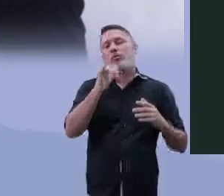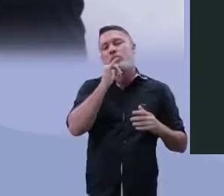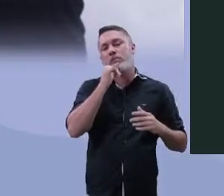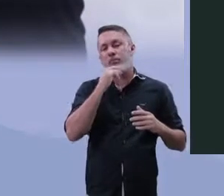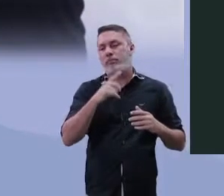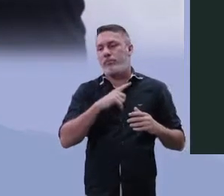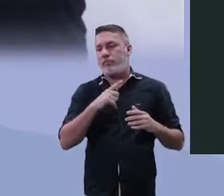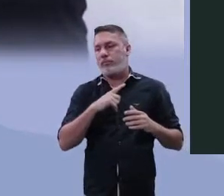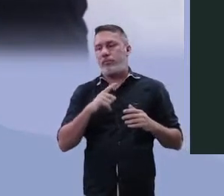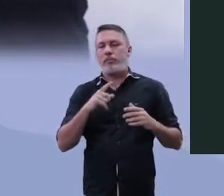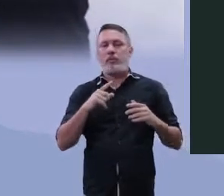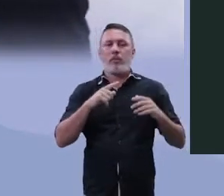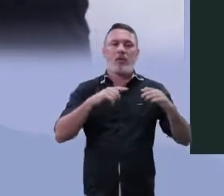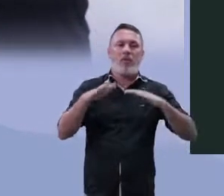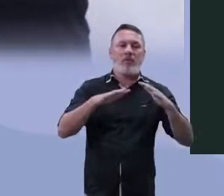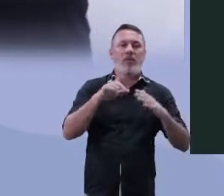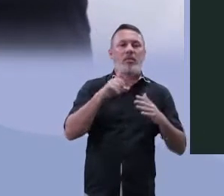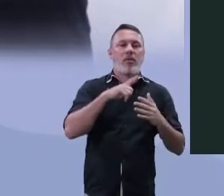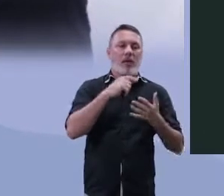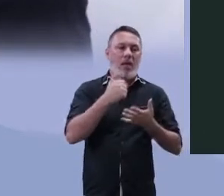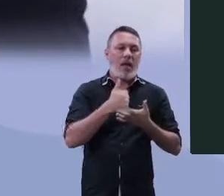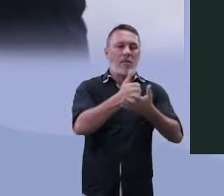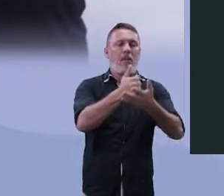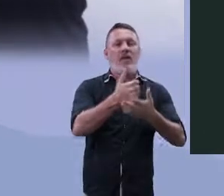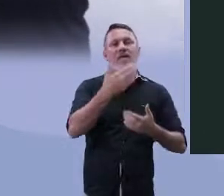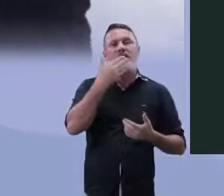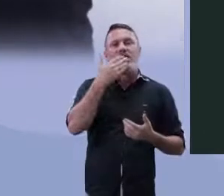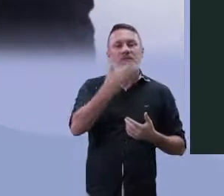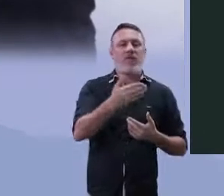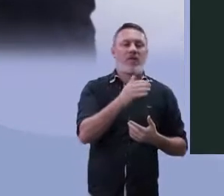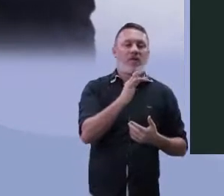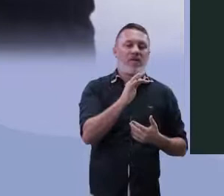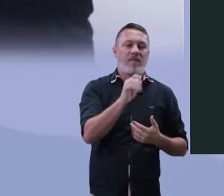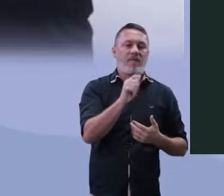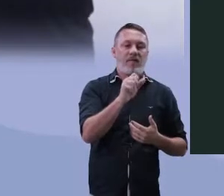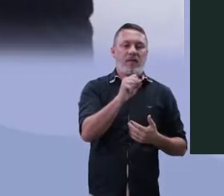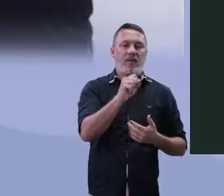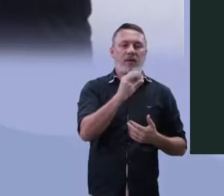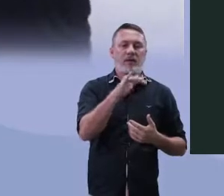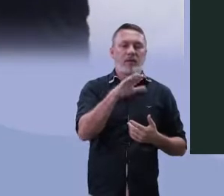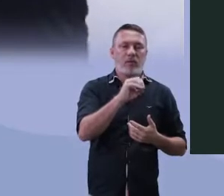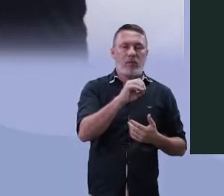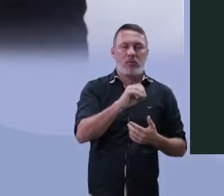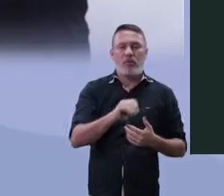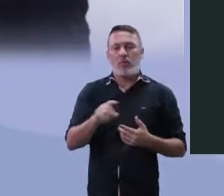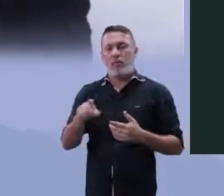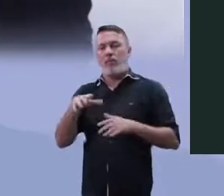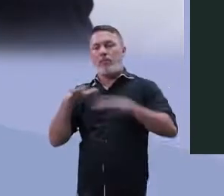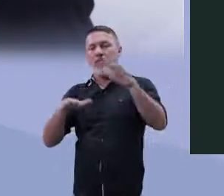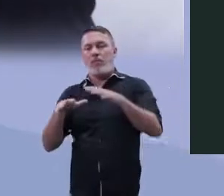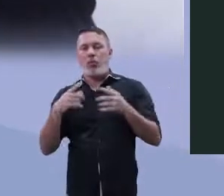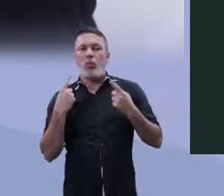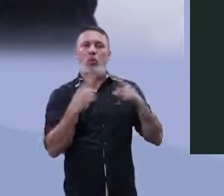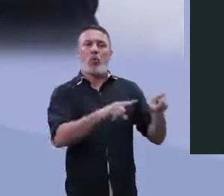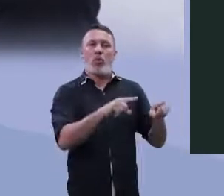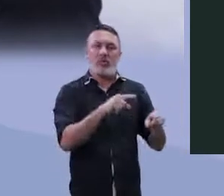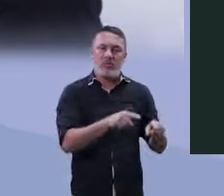o movimento que apoia o fascismo contra o movimento antifascista, o